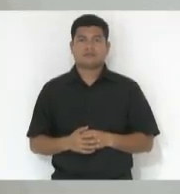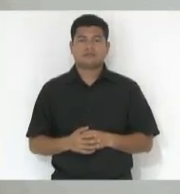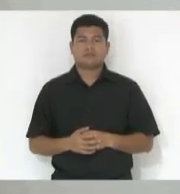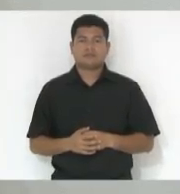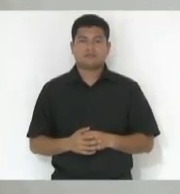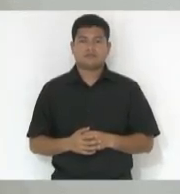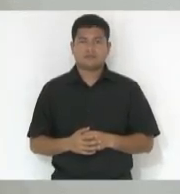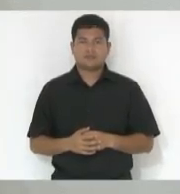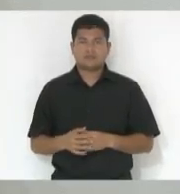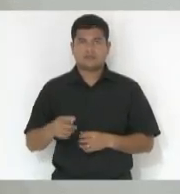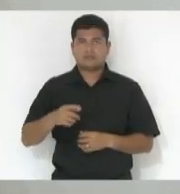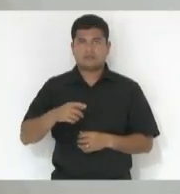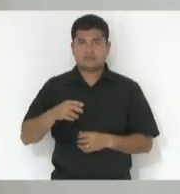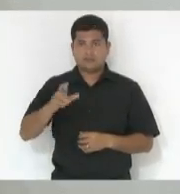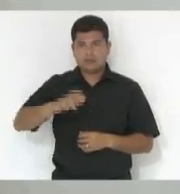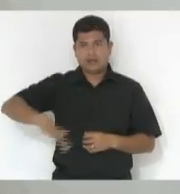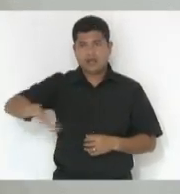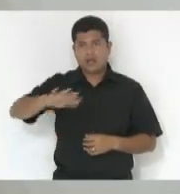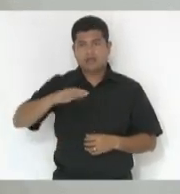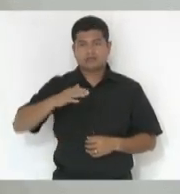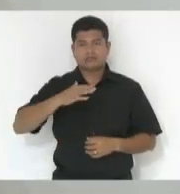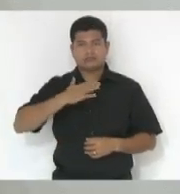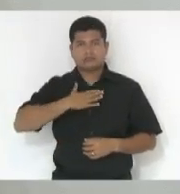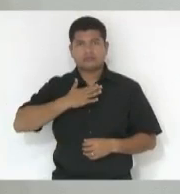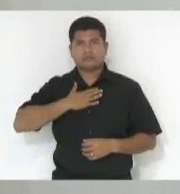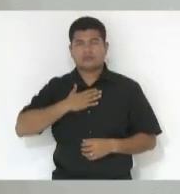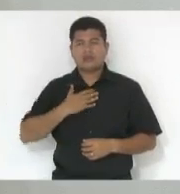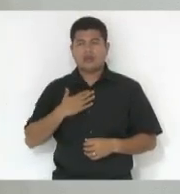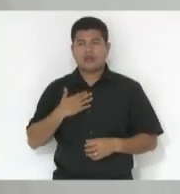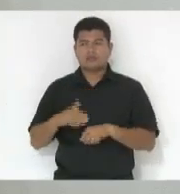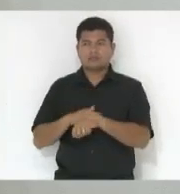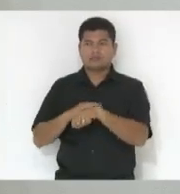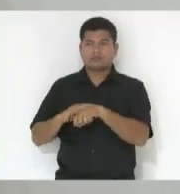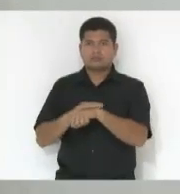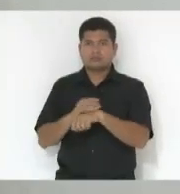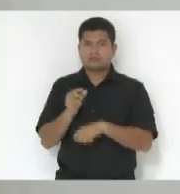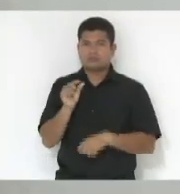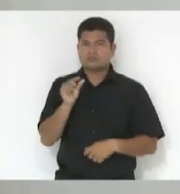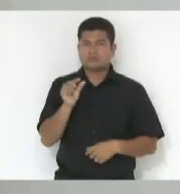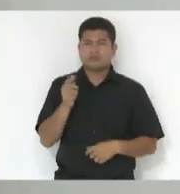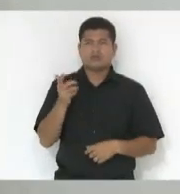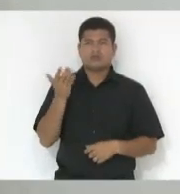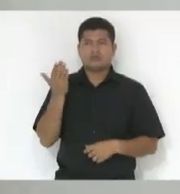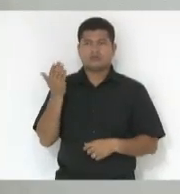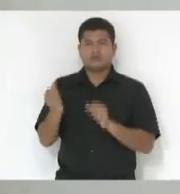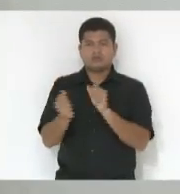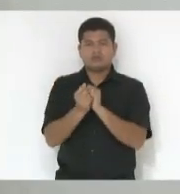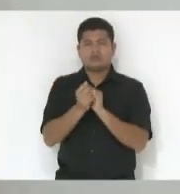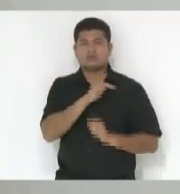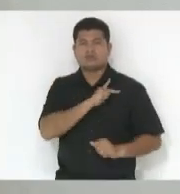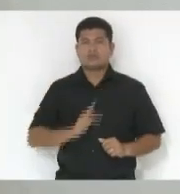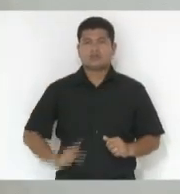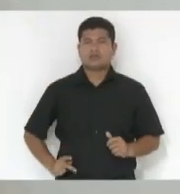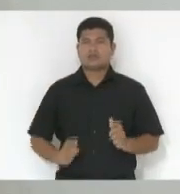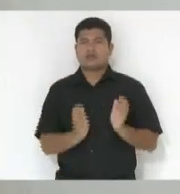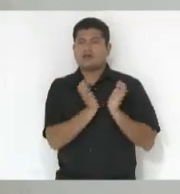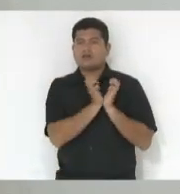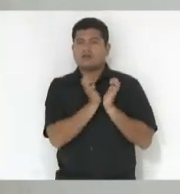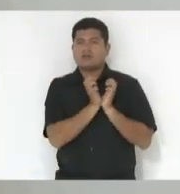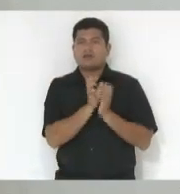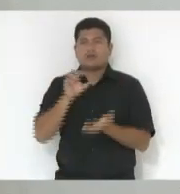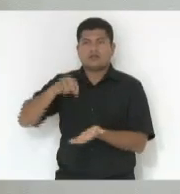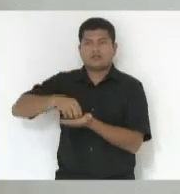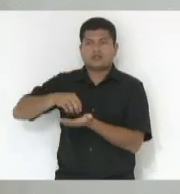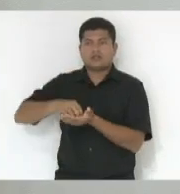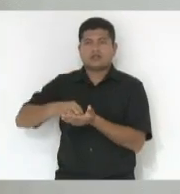Na nossa região, eu estive conversando um pouquinho com os presidentes das APAES, das redes femininas, principalmente das